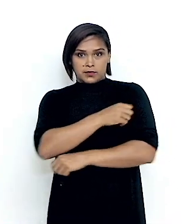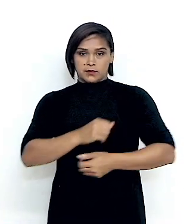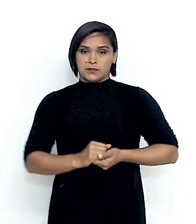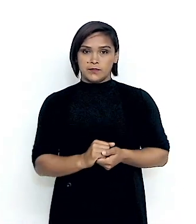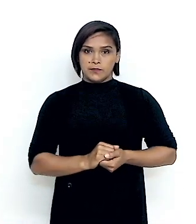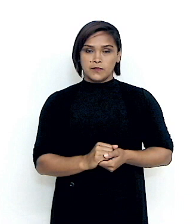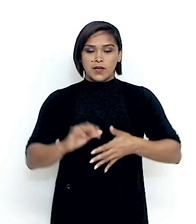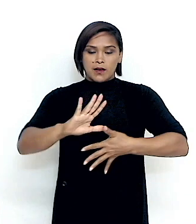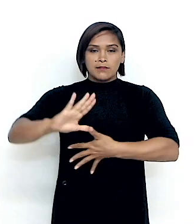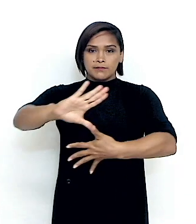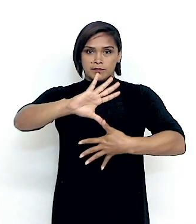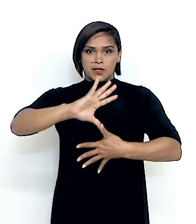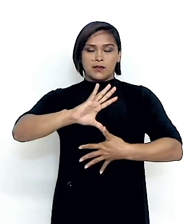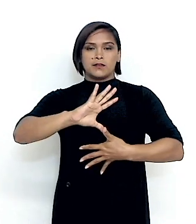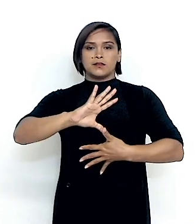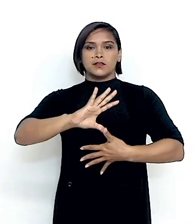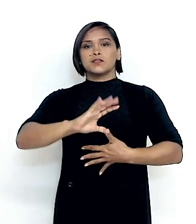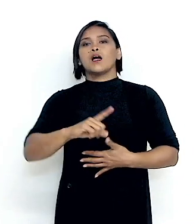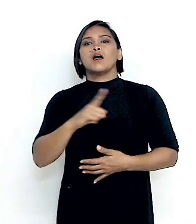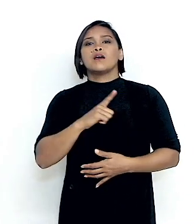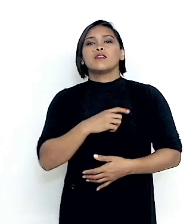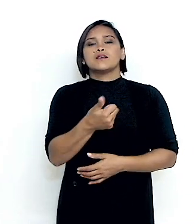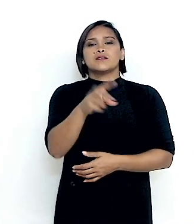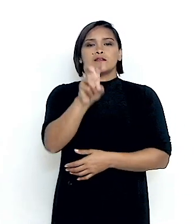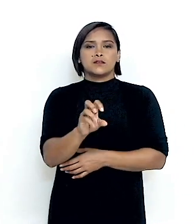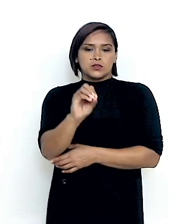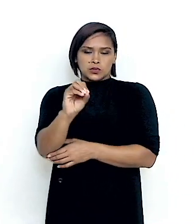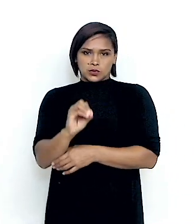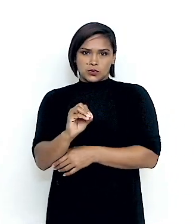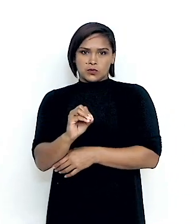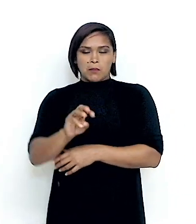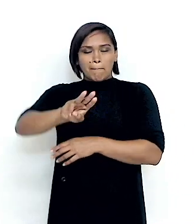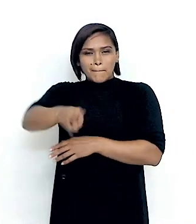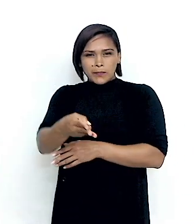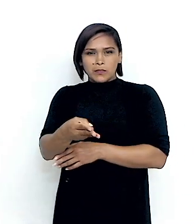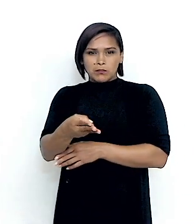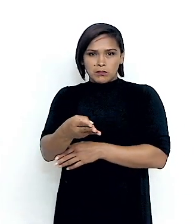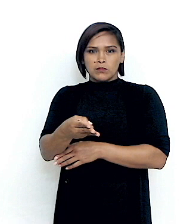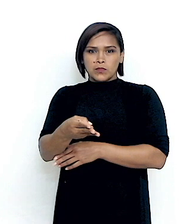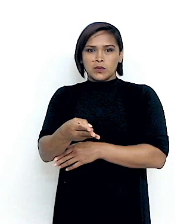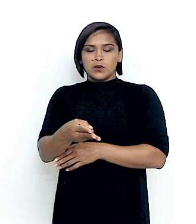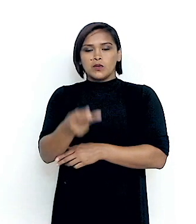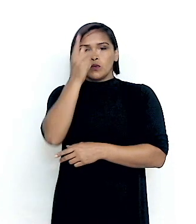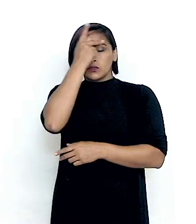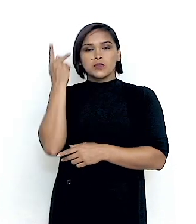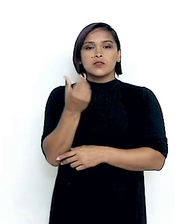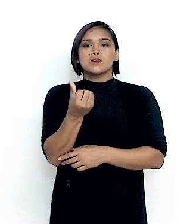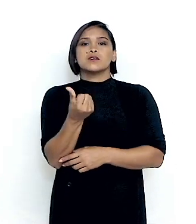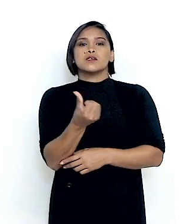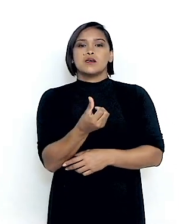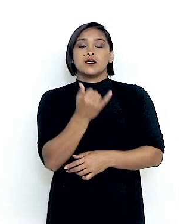A América Latina tem 150 milhões de habitantes, 650,